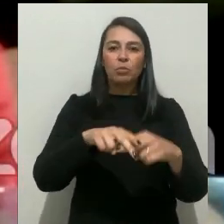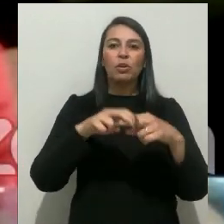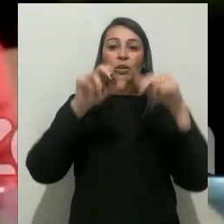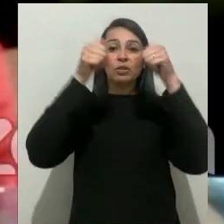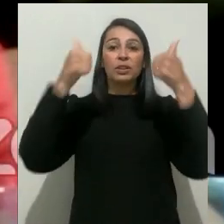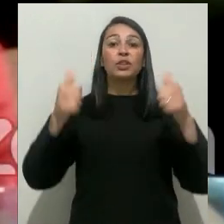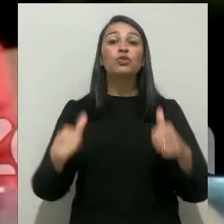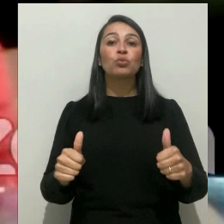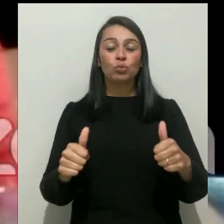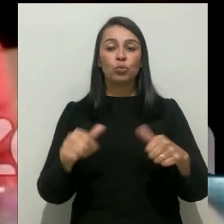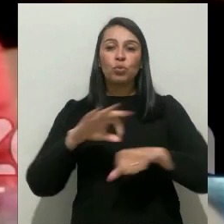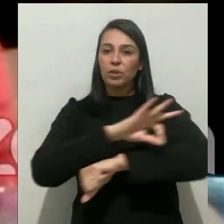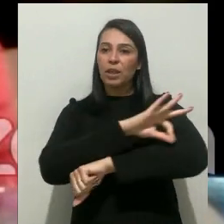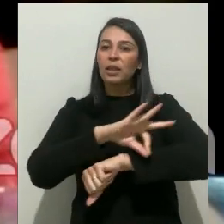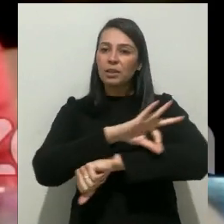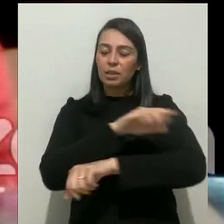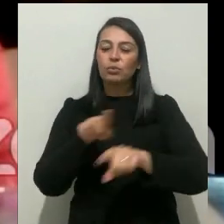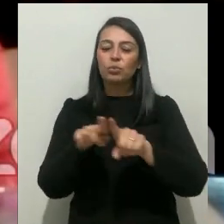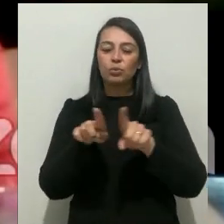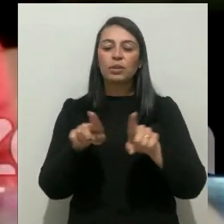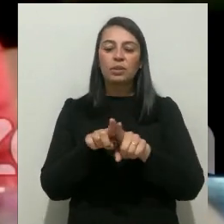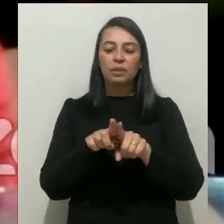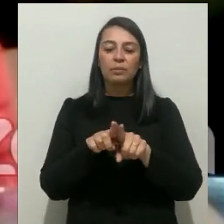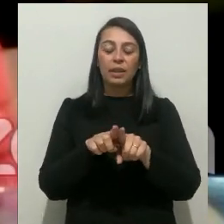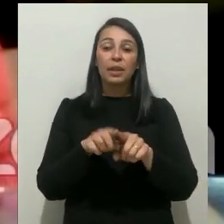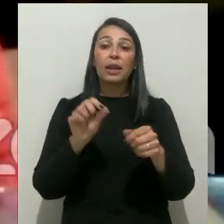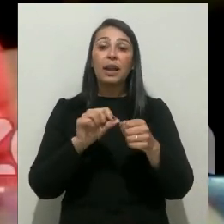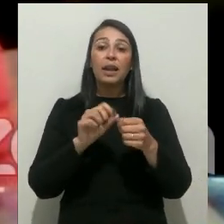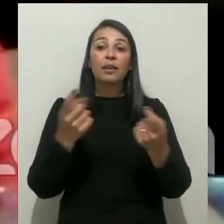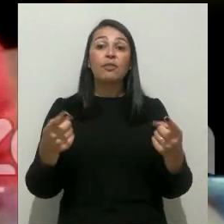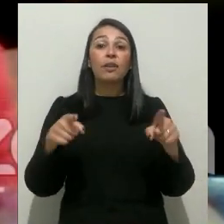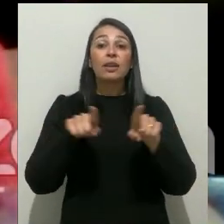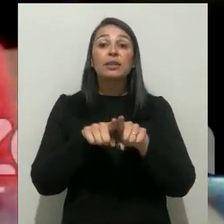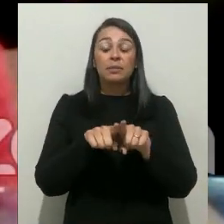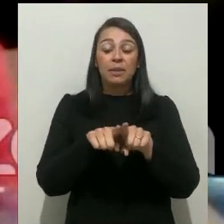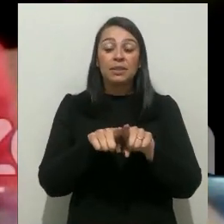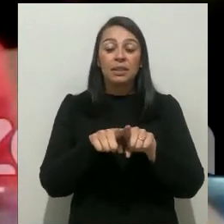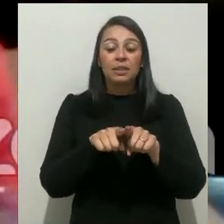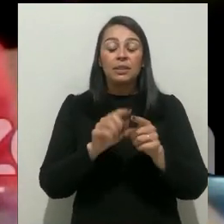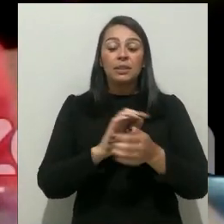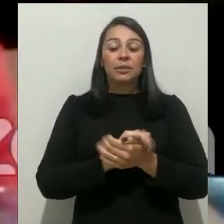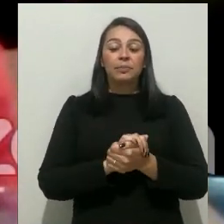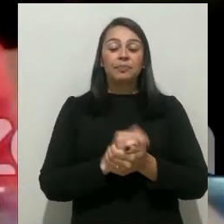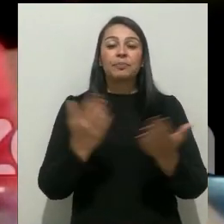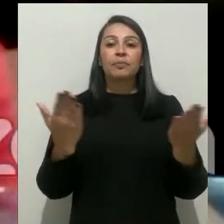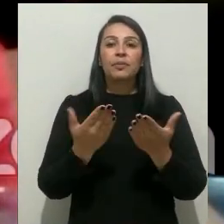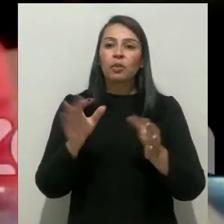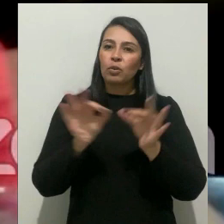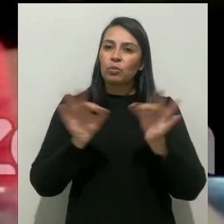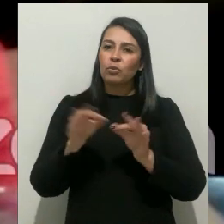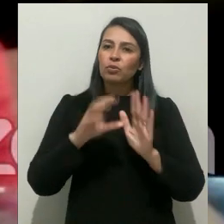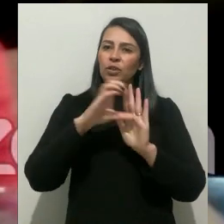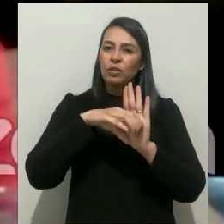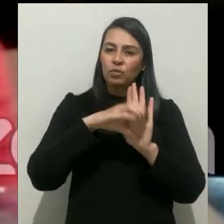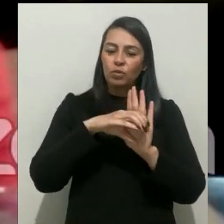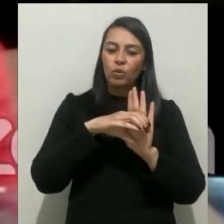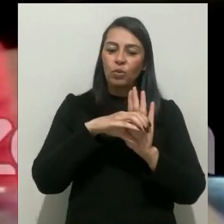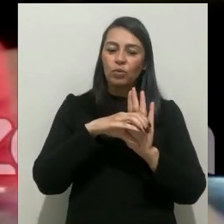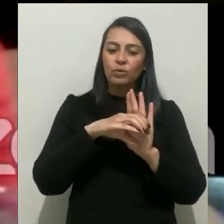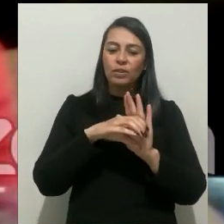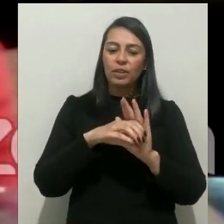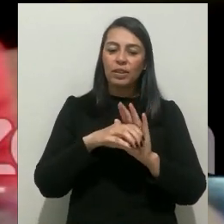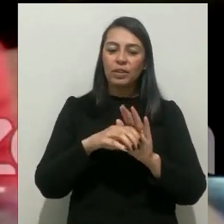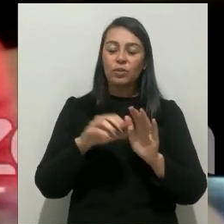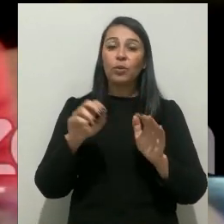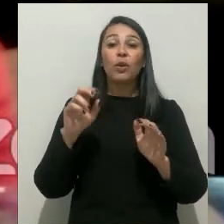engenharia ficar em pé. Então, com o Alberto Cocu, ele faz uma parceria. Agora, o projeto de conceito não é do Alberto Cocu. É